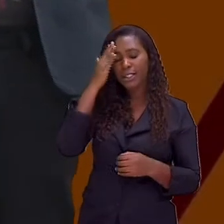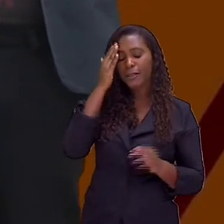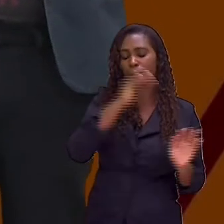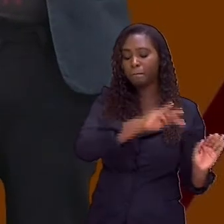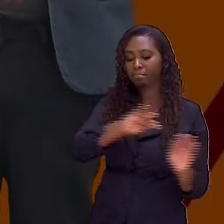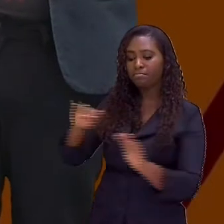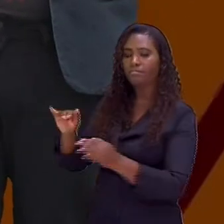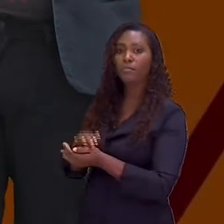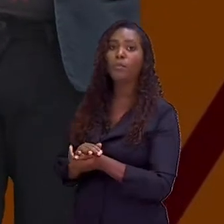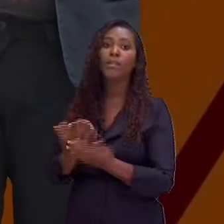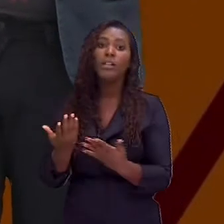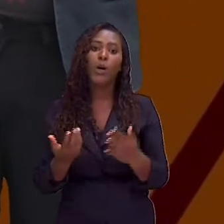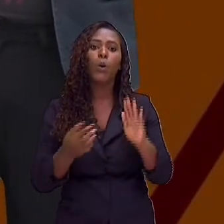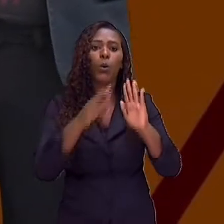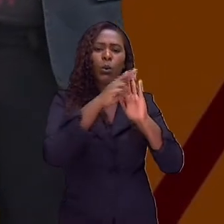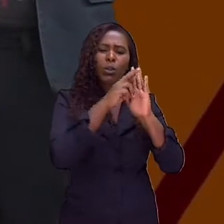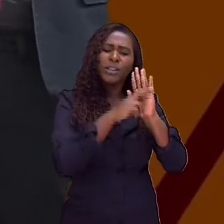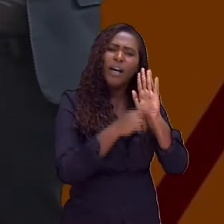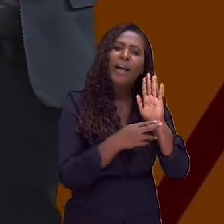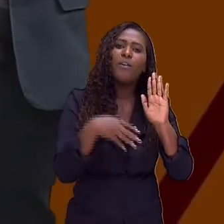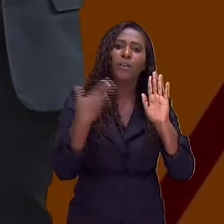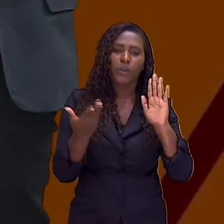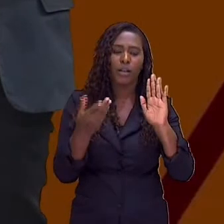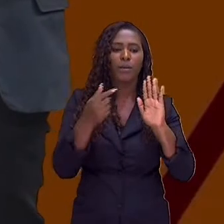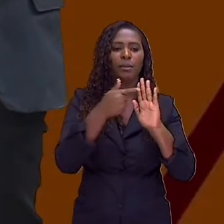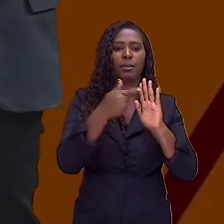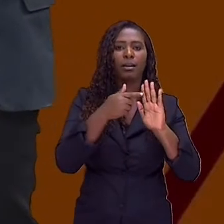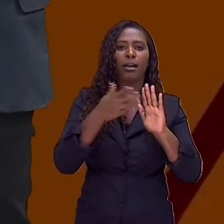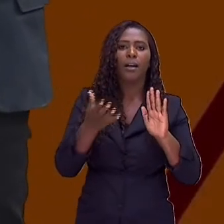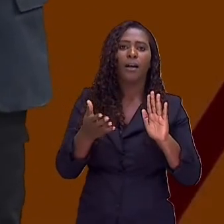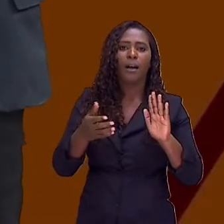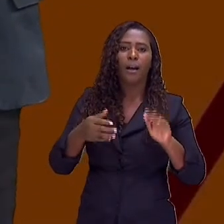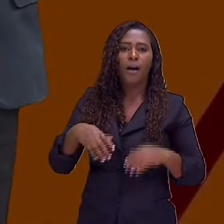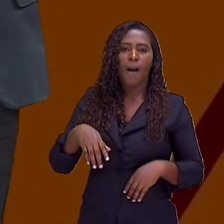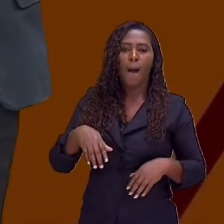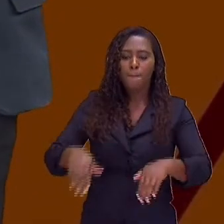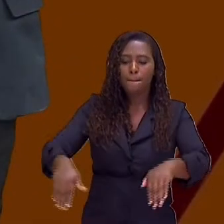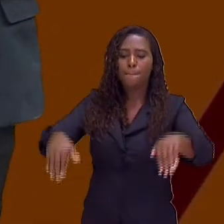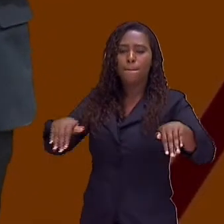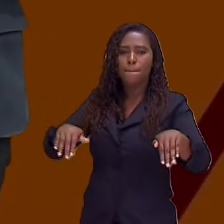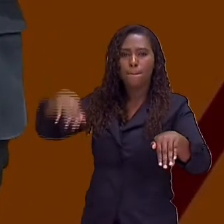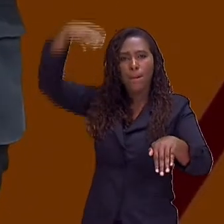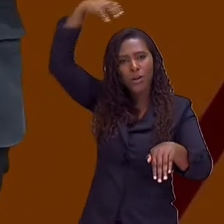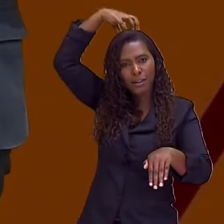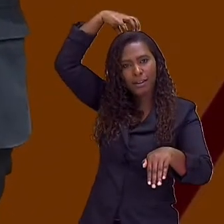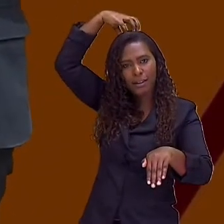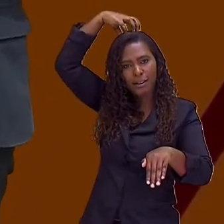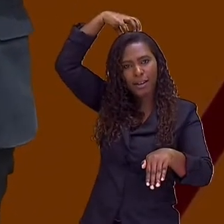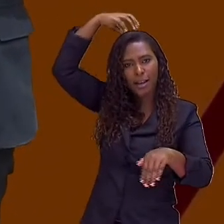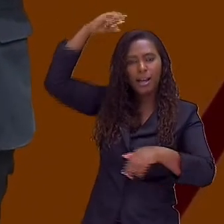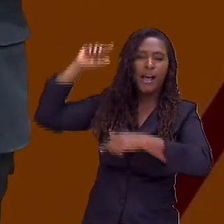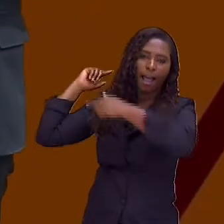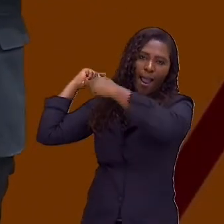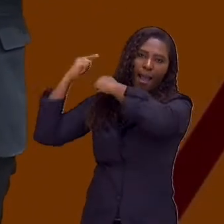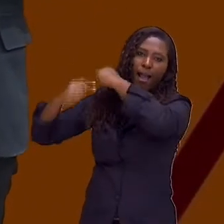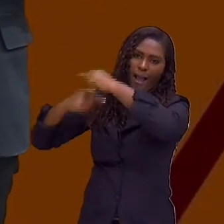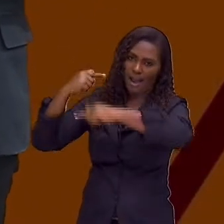estabelecido foi a monarquia hereditária, passava de pai para filho, a existência de 4 poderes, o